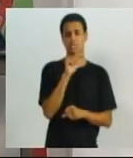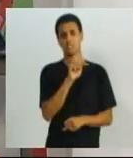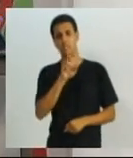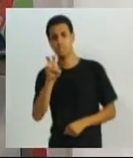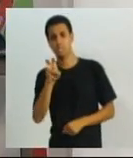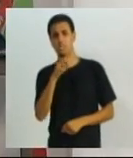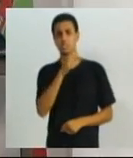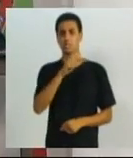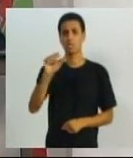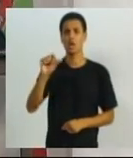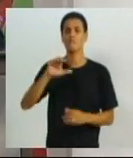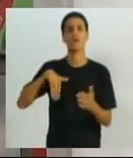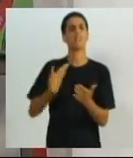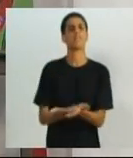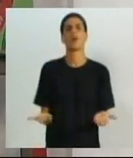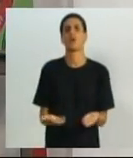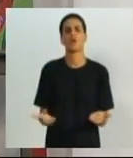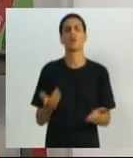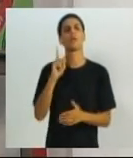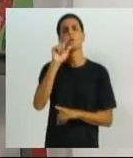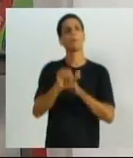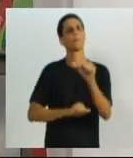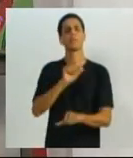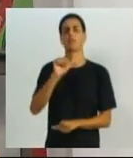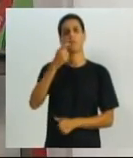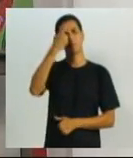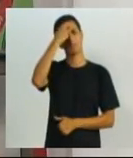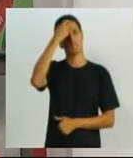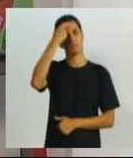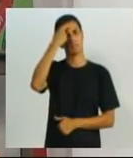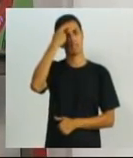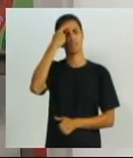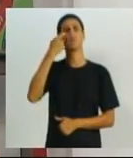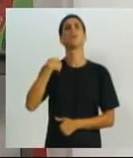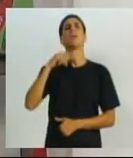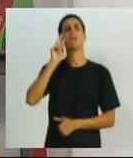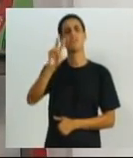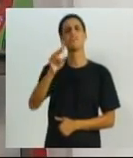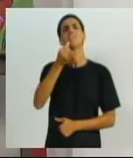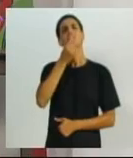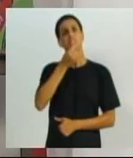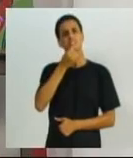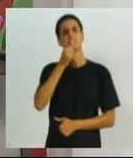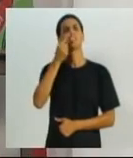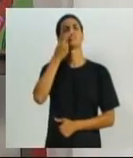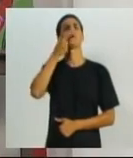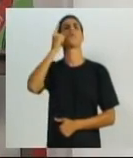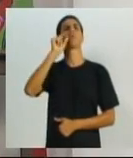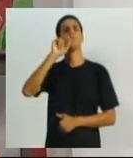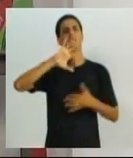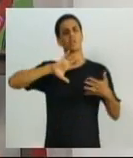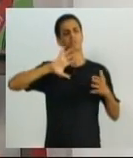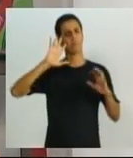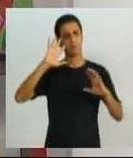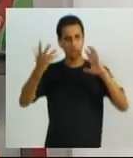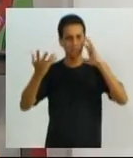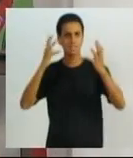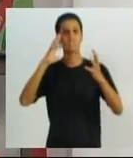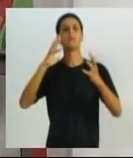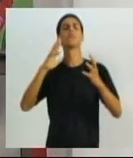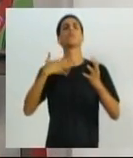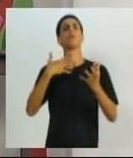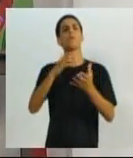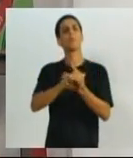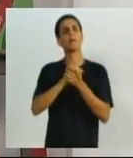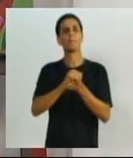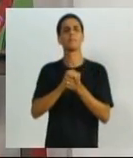e não mudei. Não mudei a minha forma de pensar, vi com tristeza o que aconteceu ontem, mas parabenizo também o Estado de Direito, porque lei a